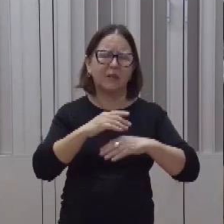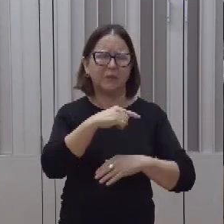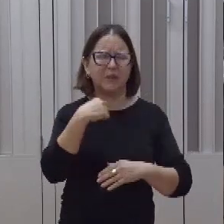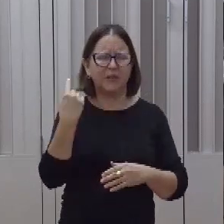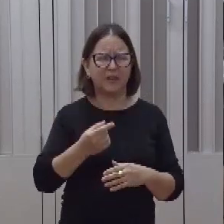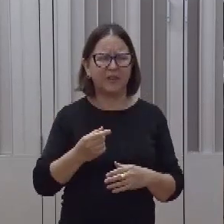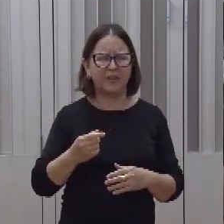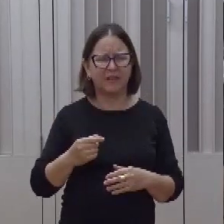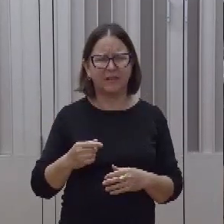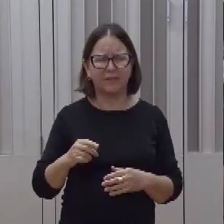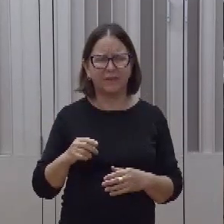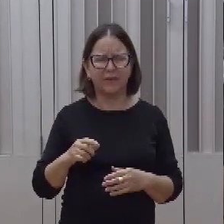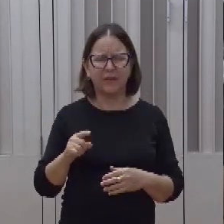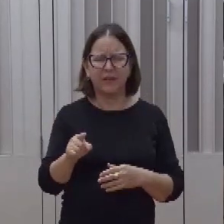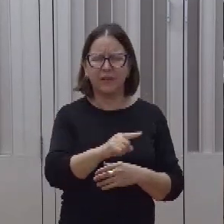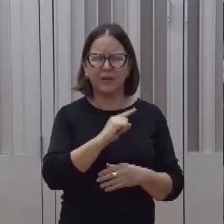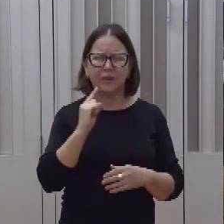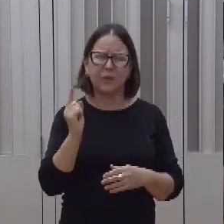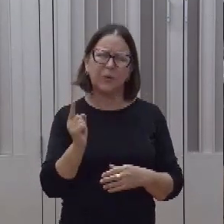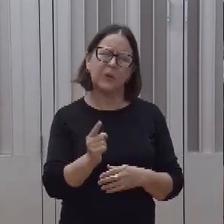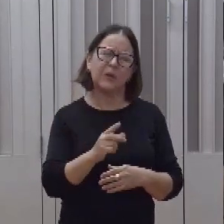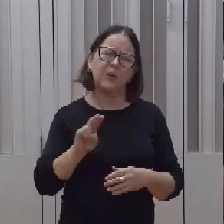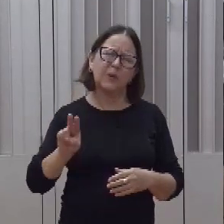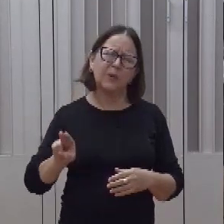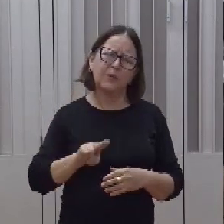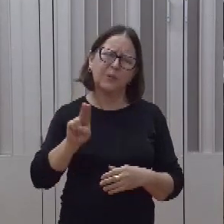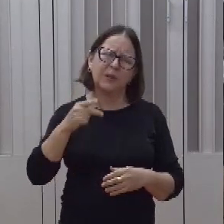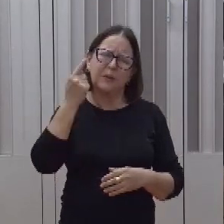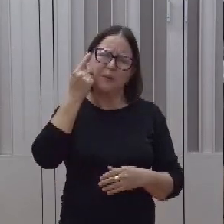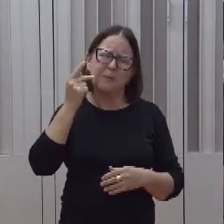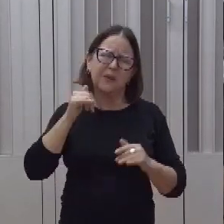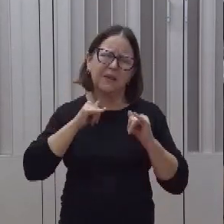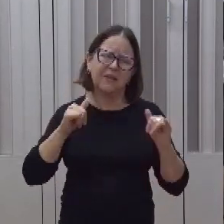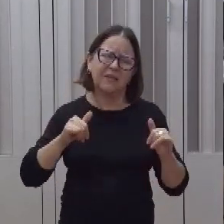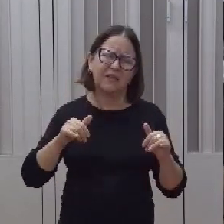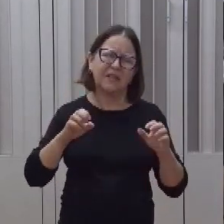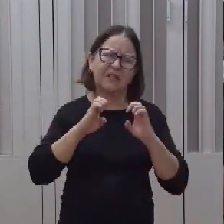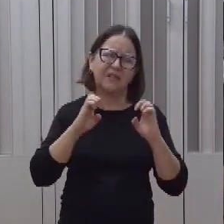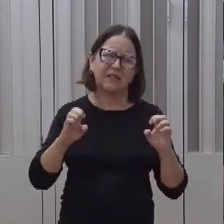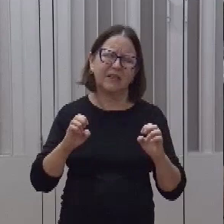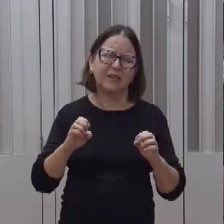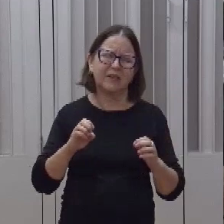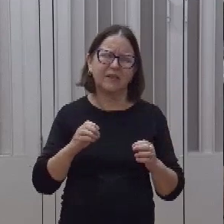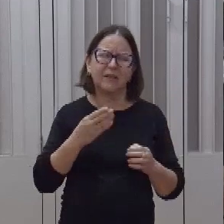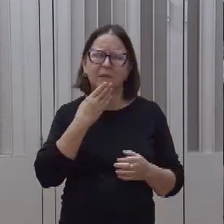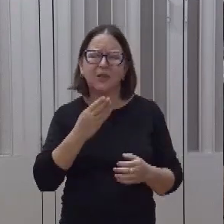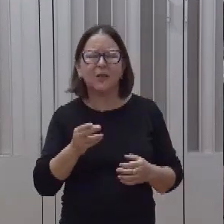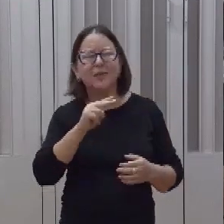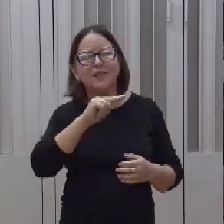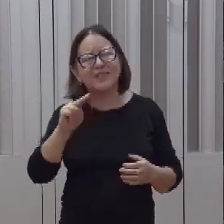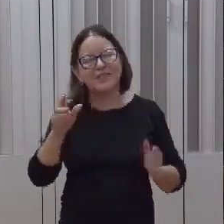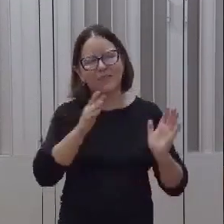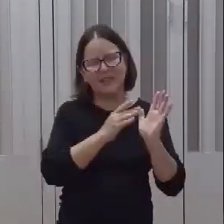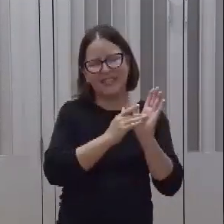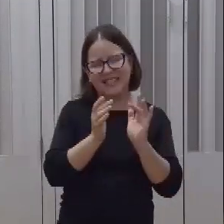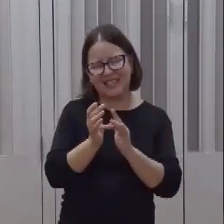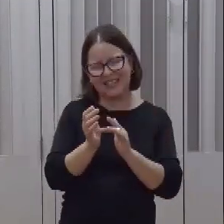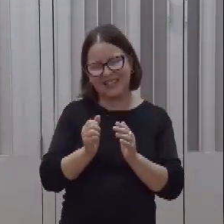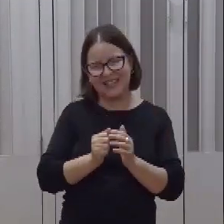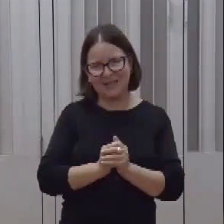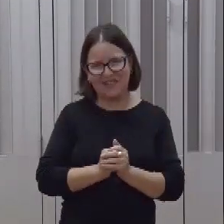nós instrumentos nesse tempo. É o que nós te pedimos em nome de Jesus.